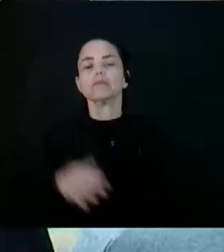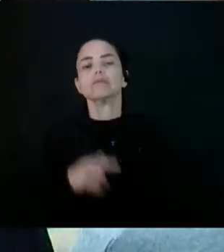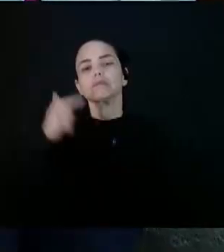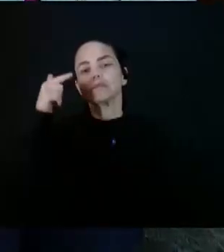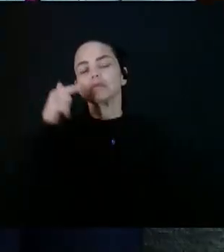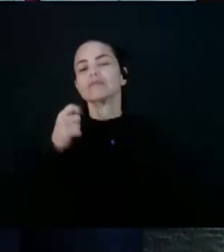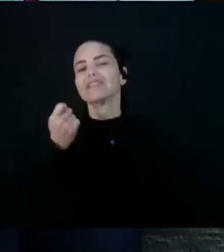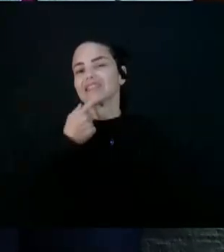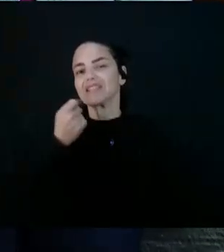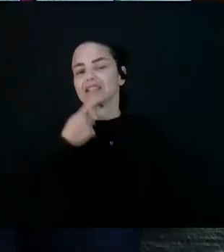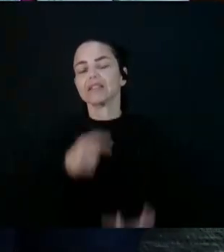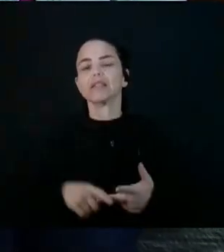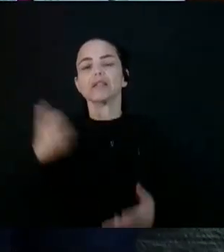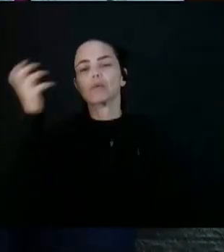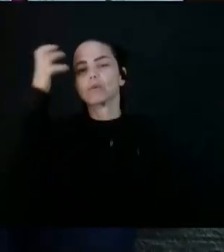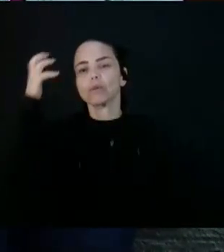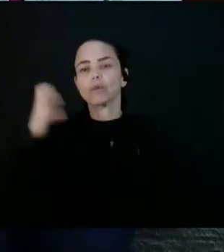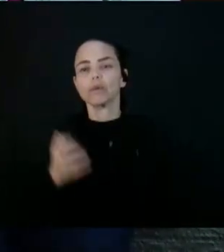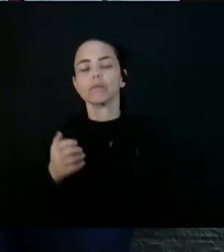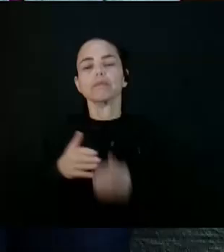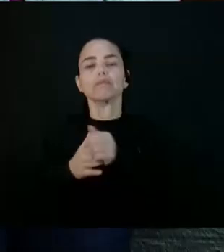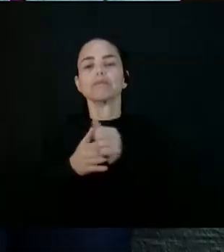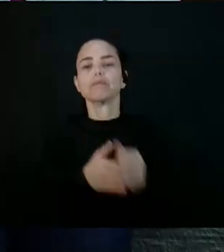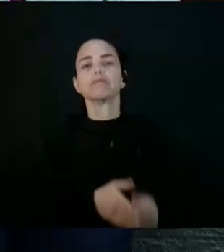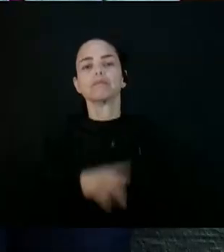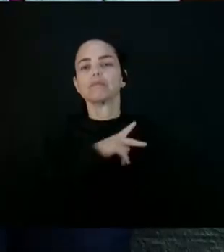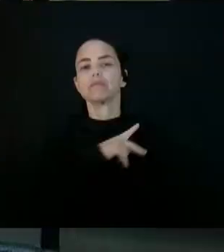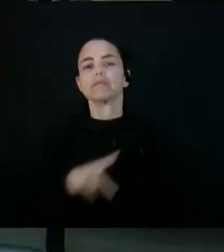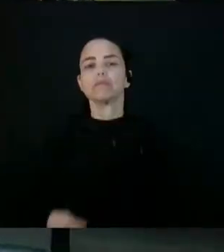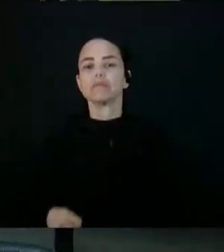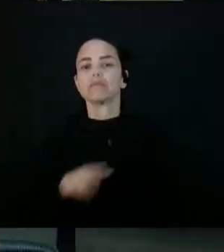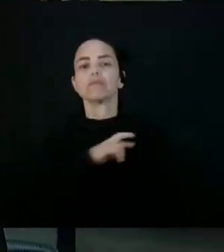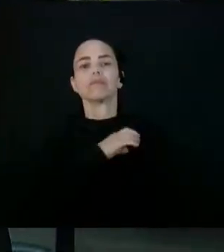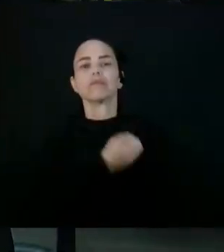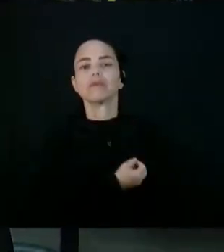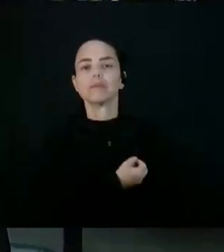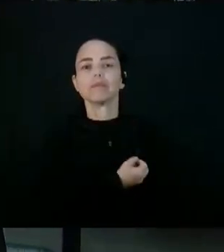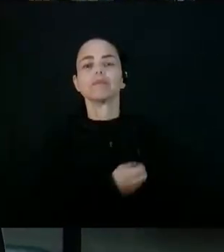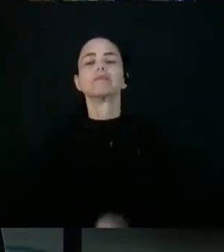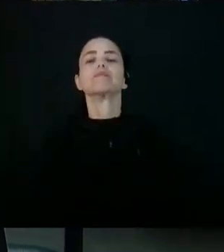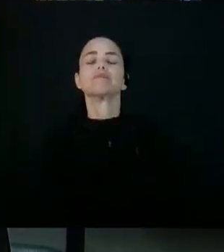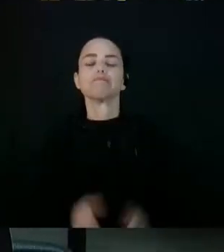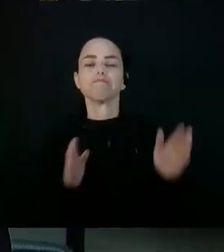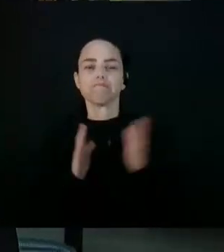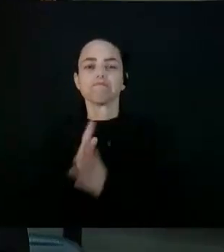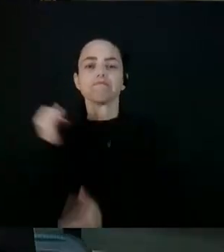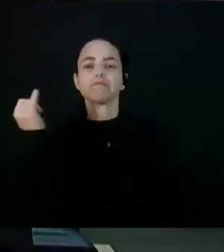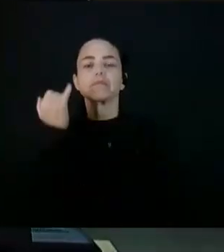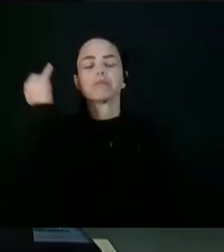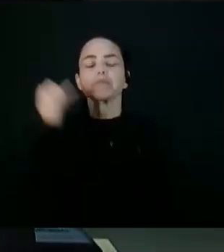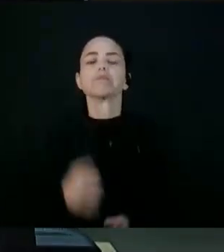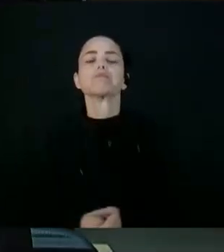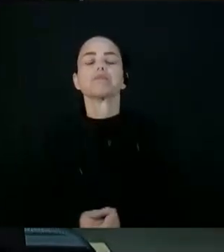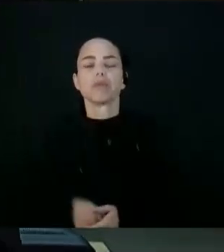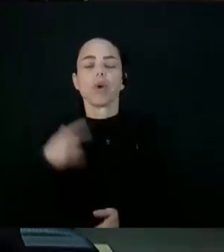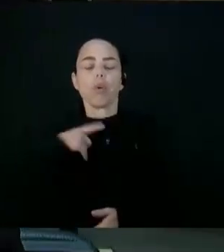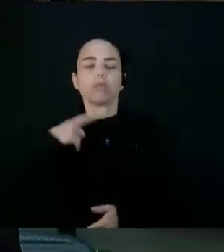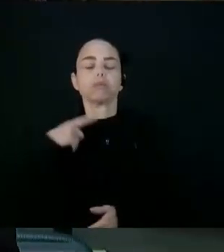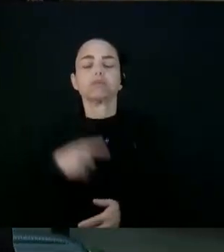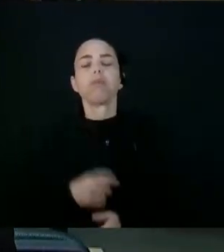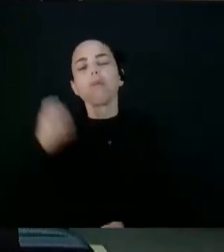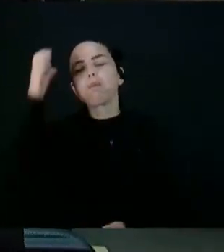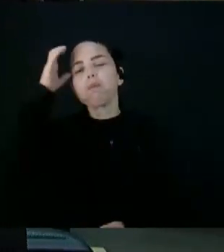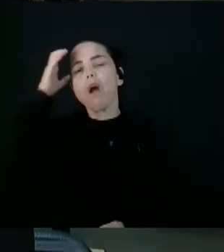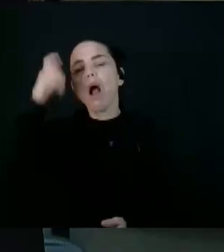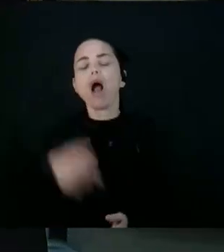Guida Calisto, e foi conduzida pelo presidente da Câmara, Luiz Rossini. É um momento importante, né, onde eles já tomam consciência, porque a